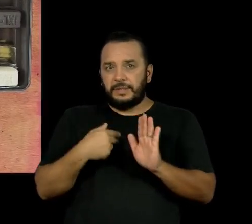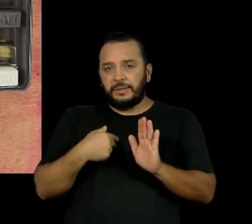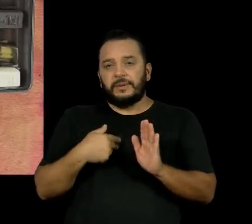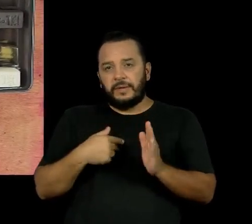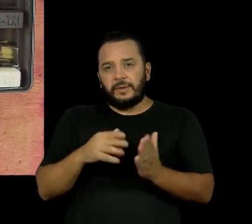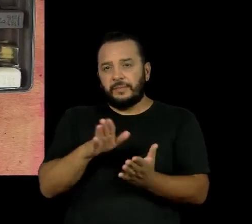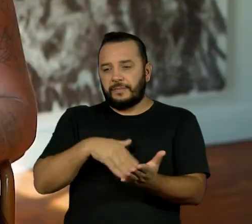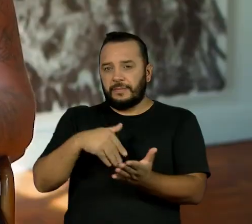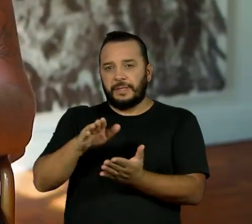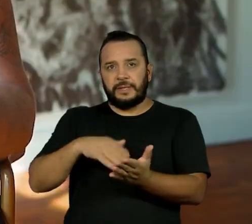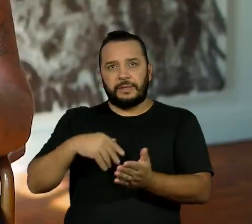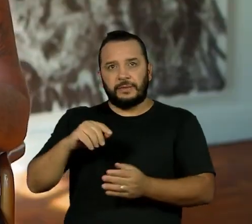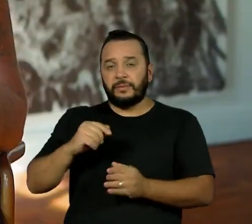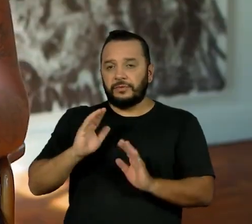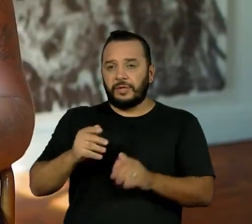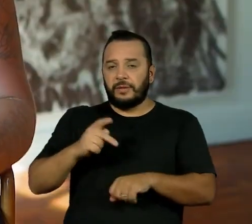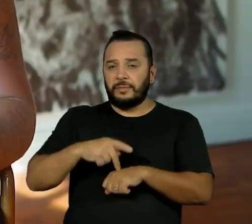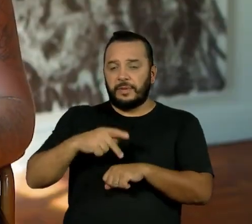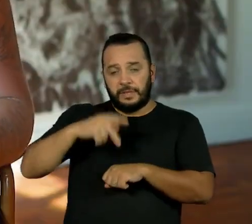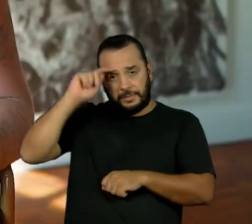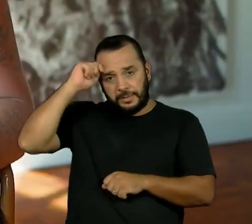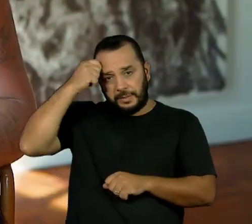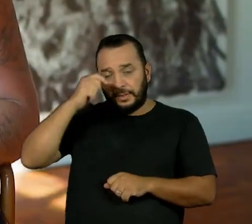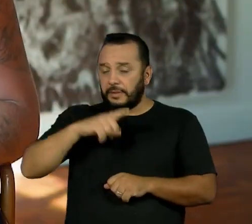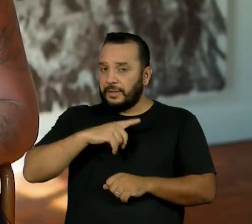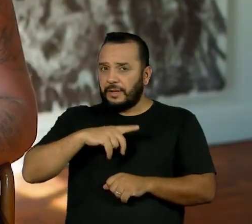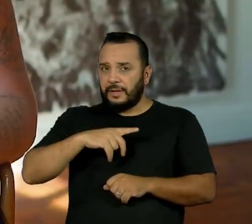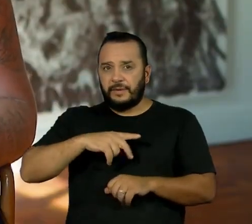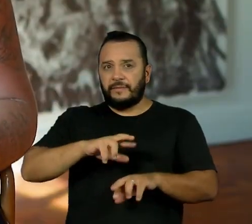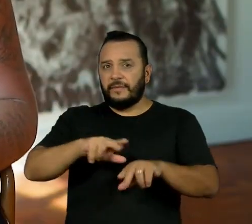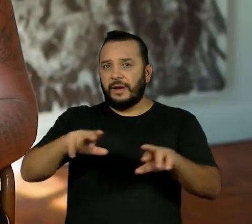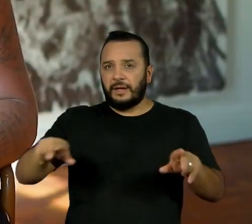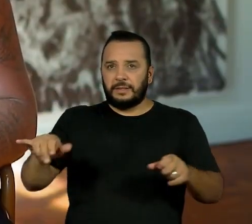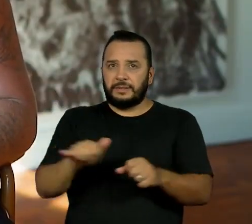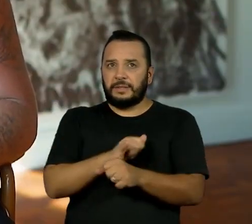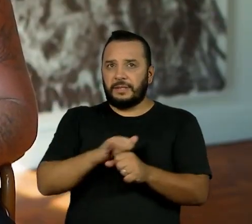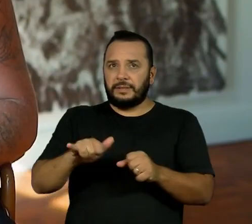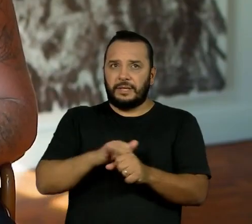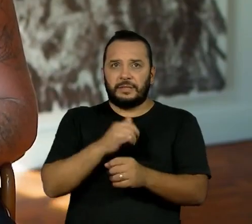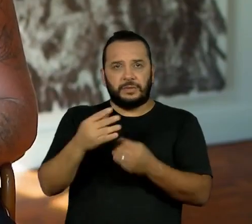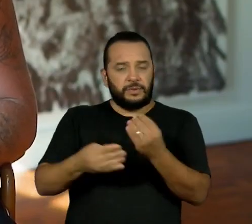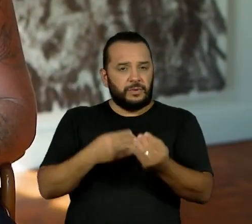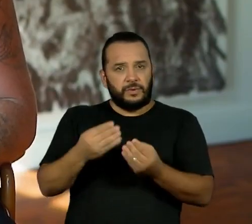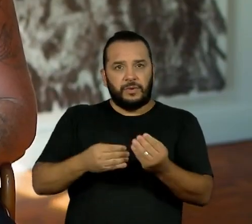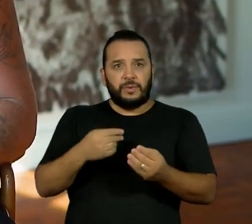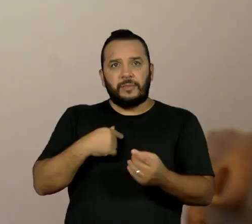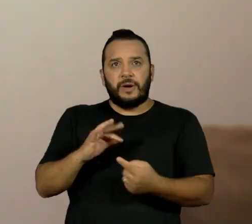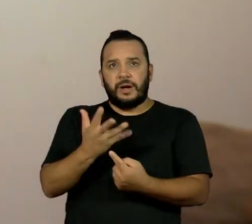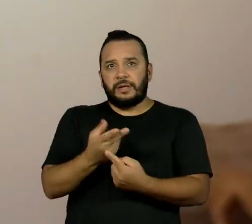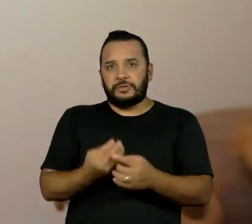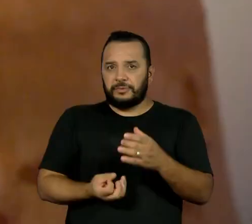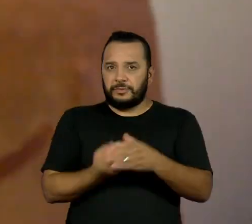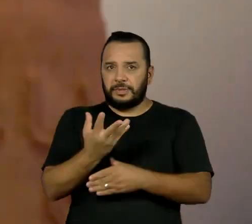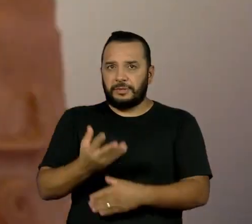carvão. Então são muitas materialidades, são muitas estratégias de composição que atravessam o meu trabalho.